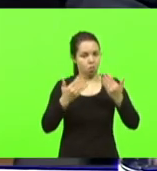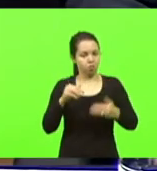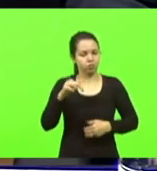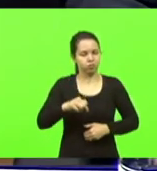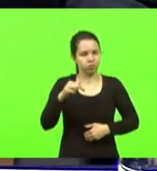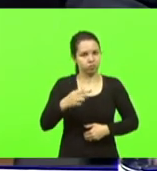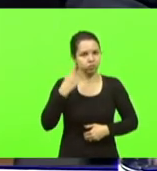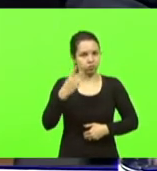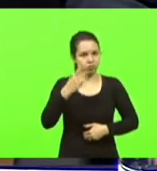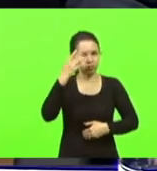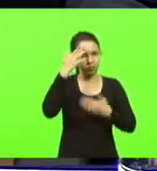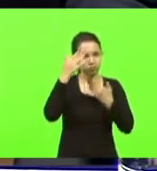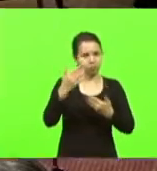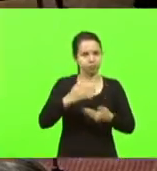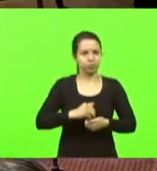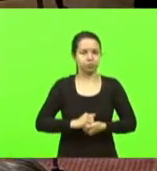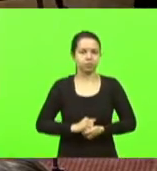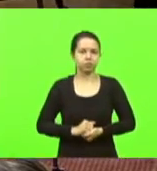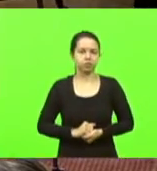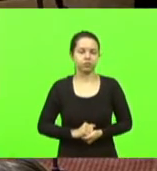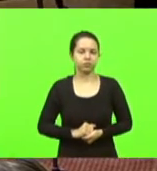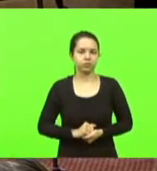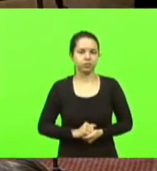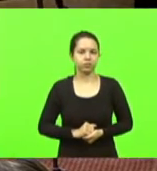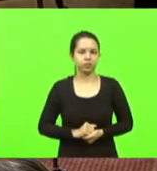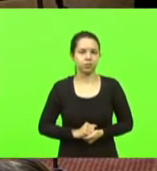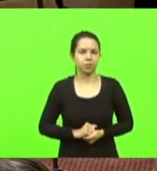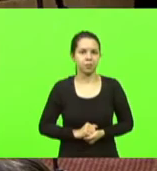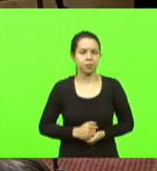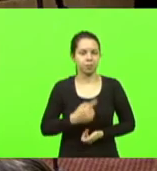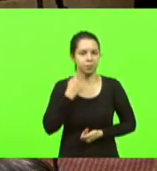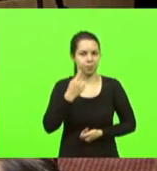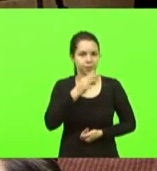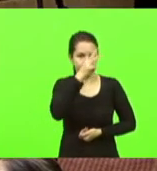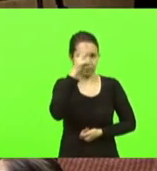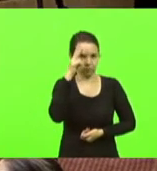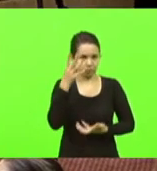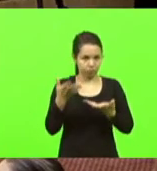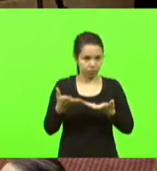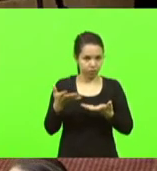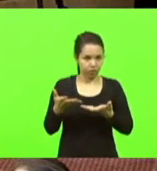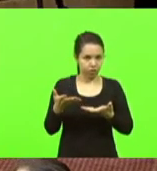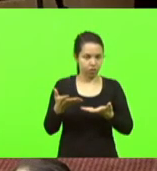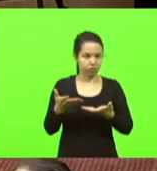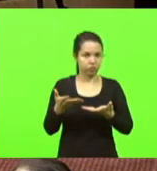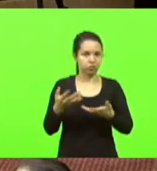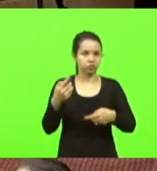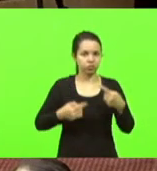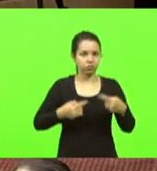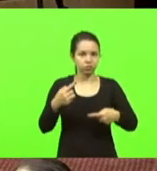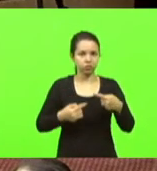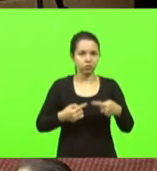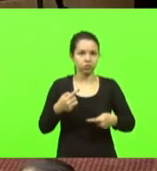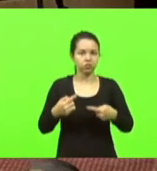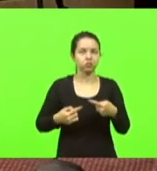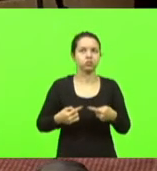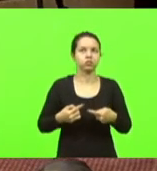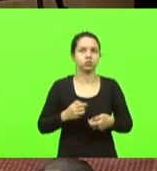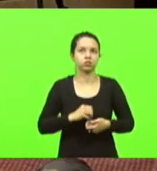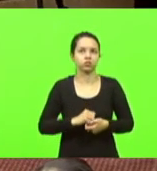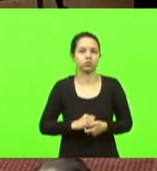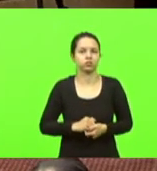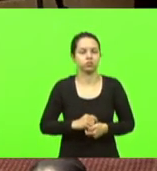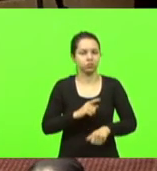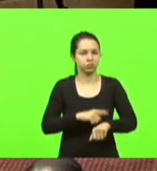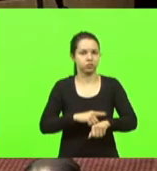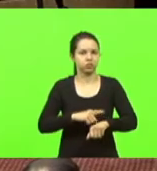Parabéns obrigado a o campeonato negócios que discutir a matéria também quero frase a matéria você não tem o